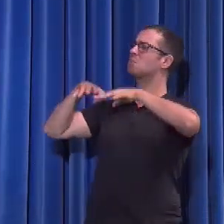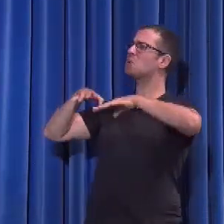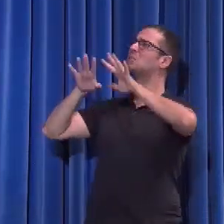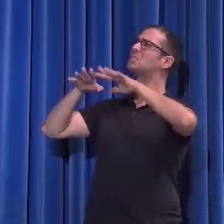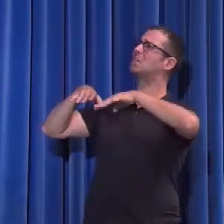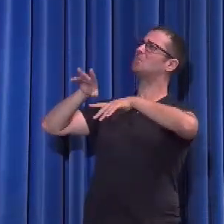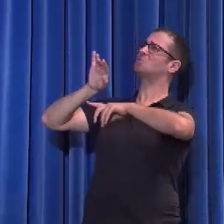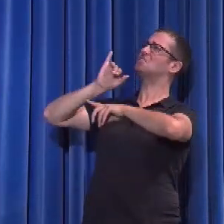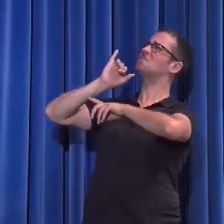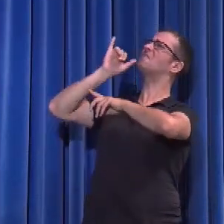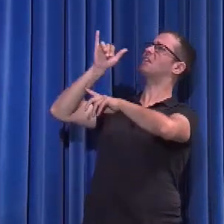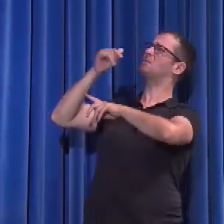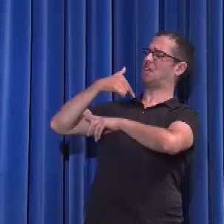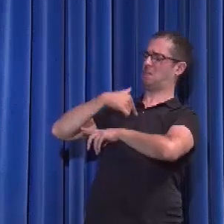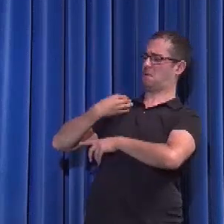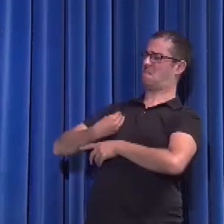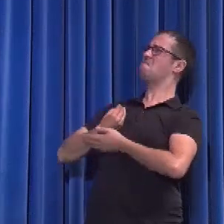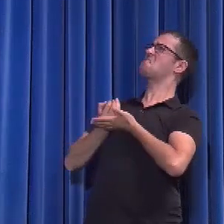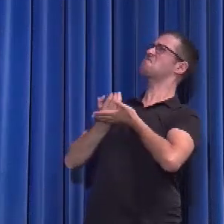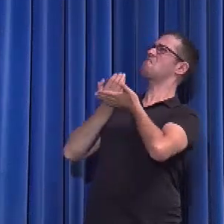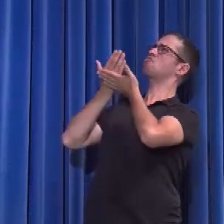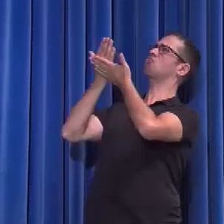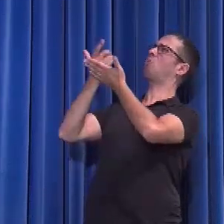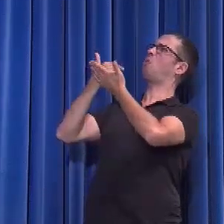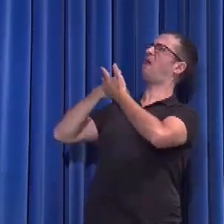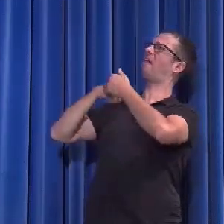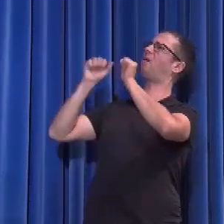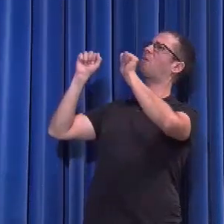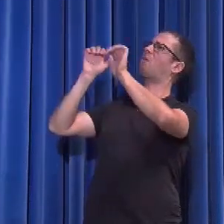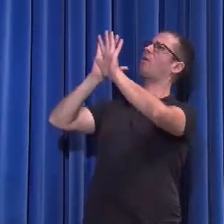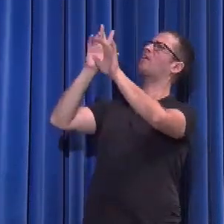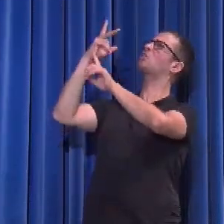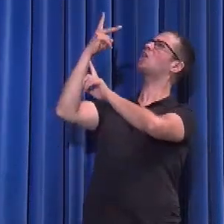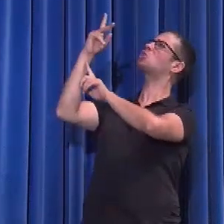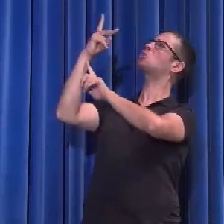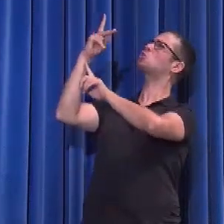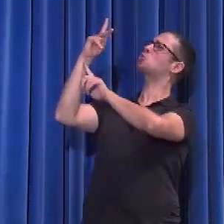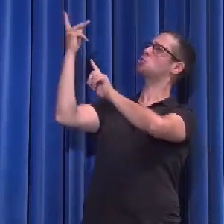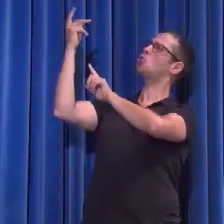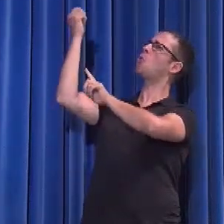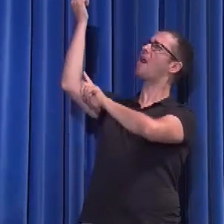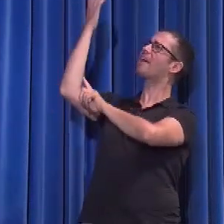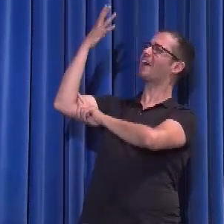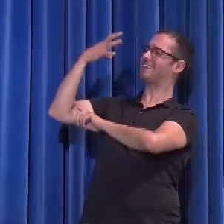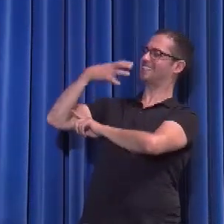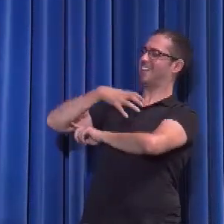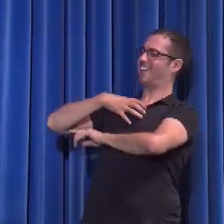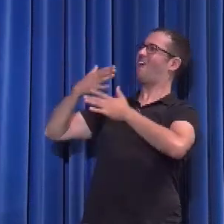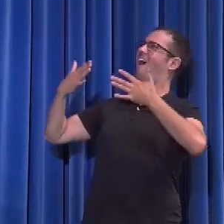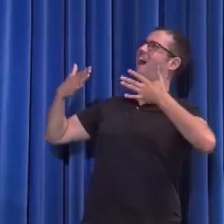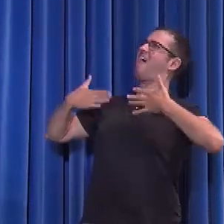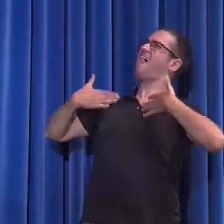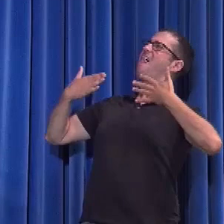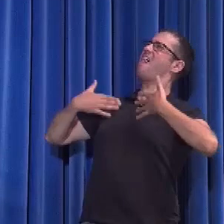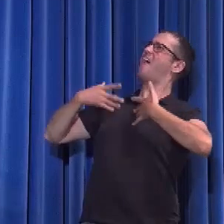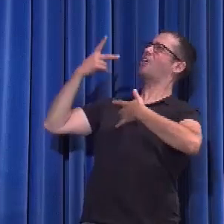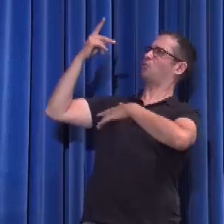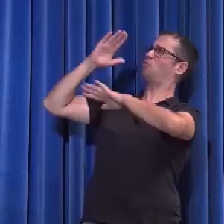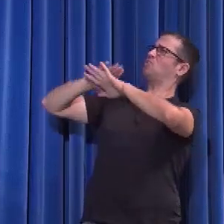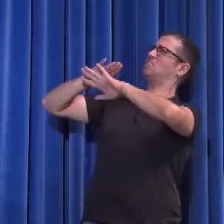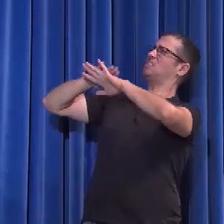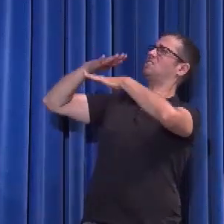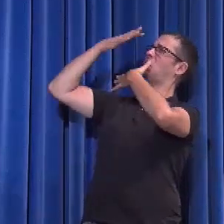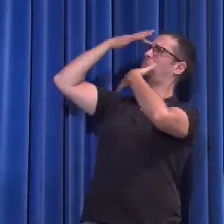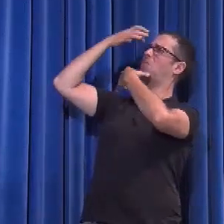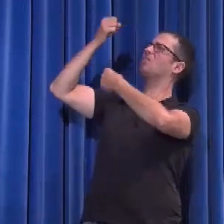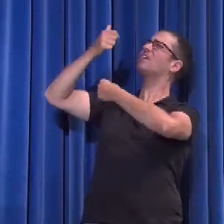Senhor, eu sou teu. Eu me glorio na tua graça. Eu me alegro na tua graça, no teu poder. Senhor,